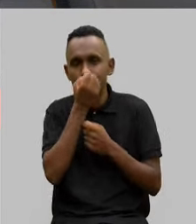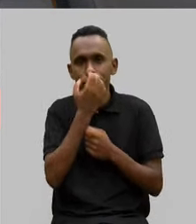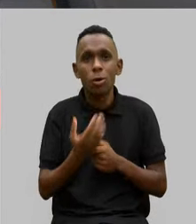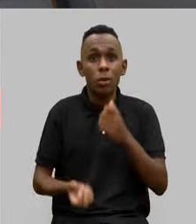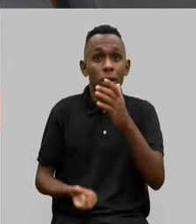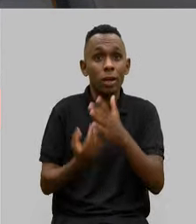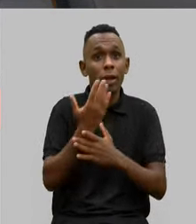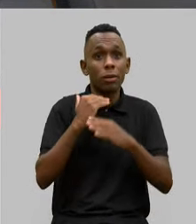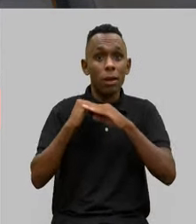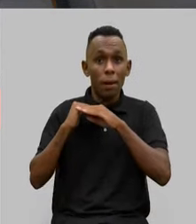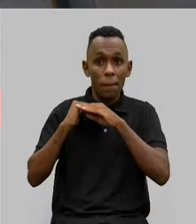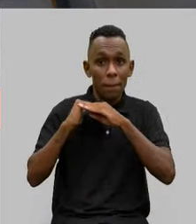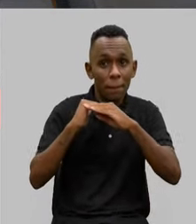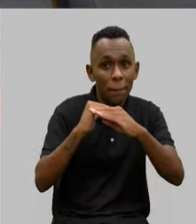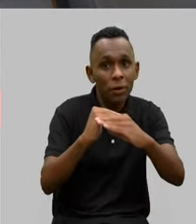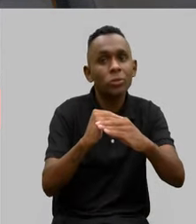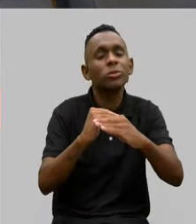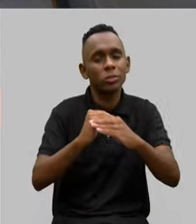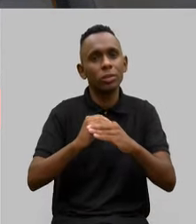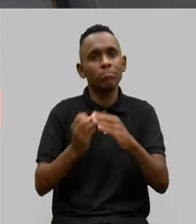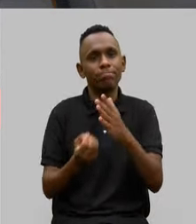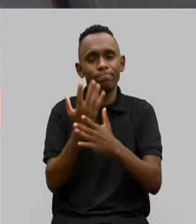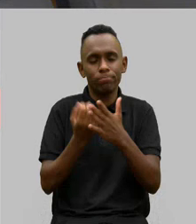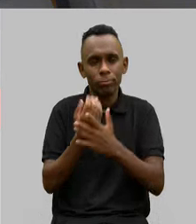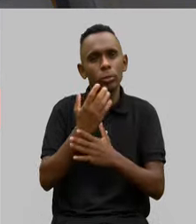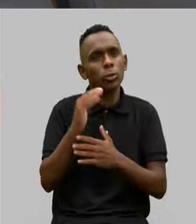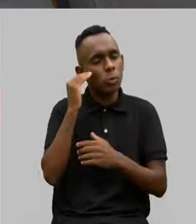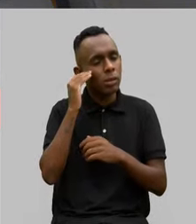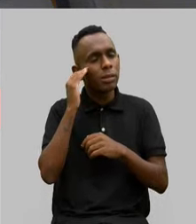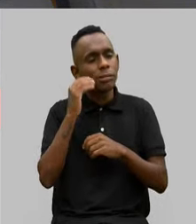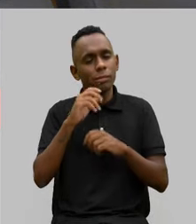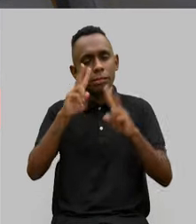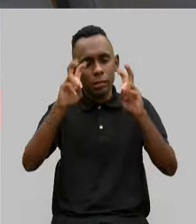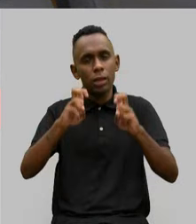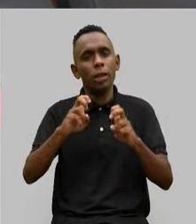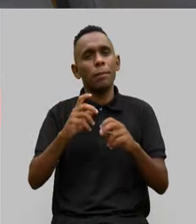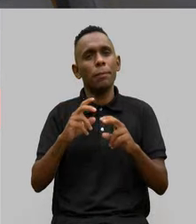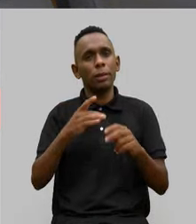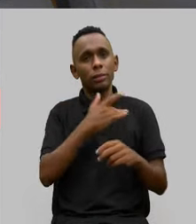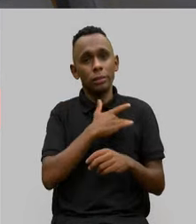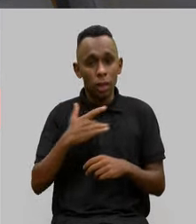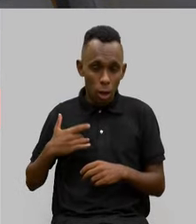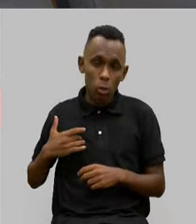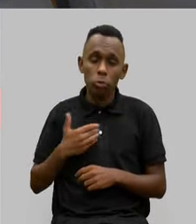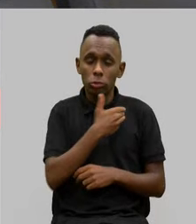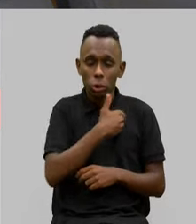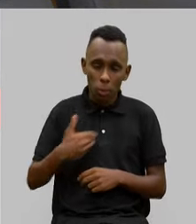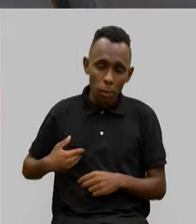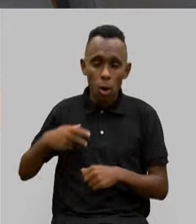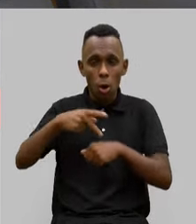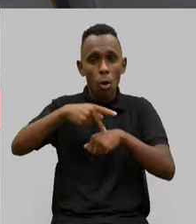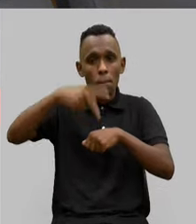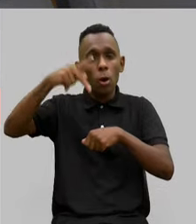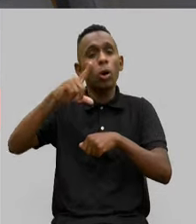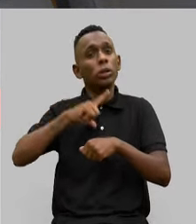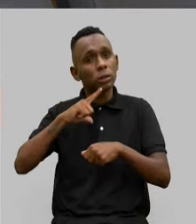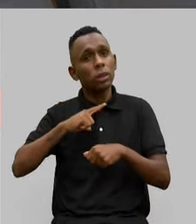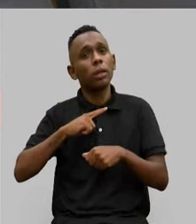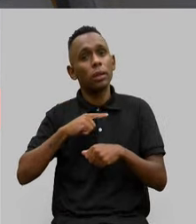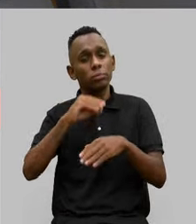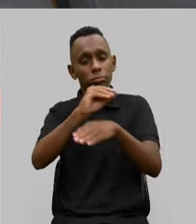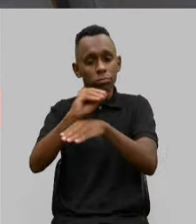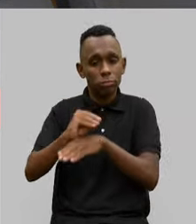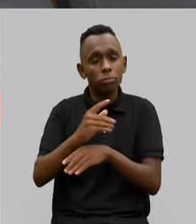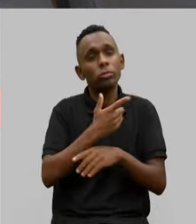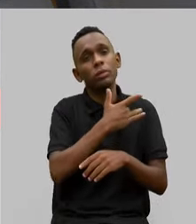padronização de processos e entendo muito saúde pública tenho pós-graduação em vigilância sanitária me eu